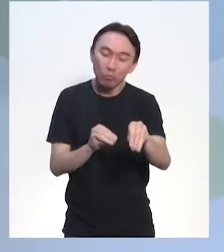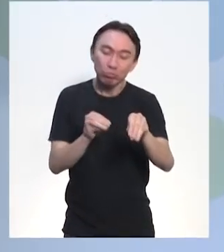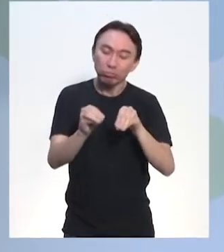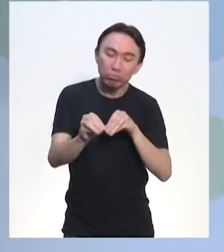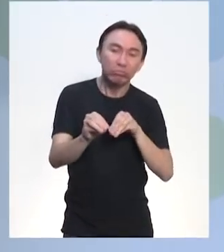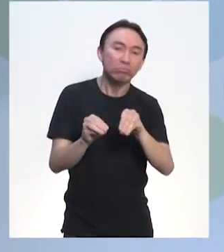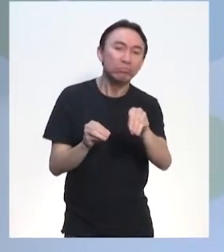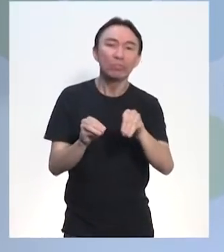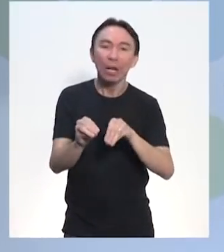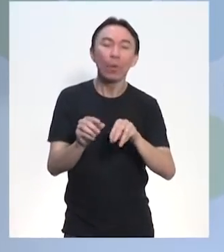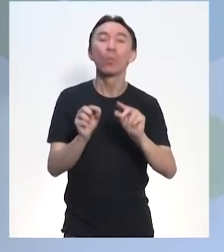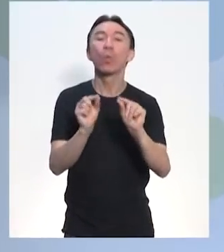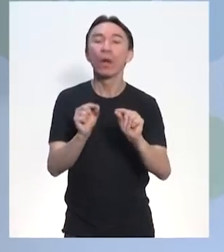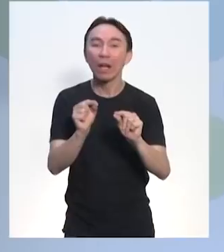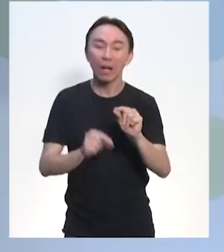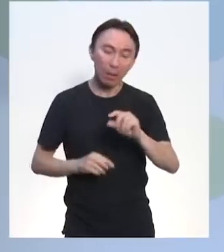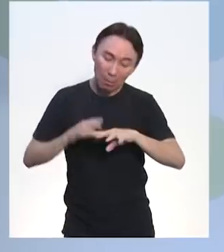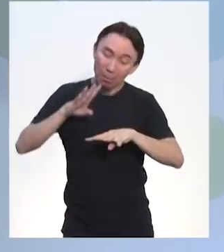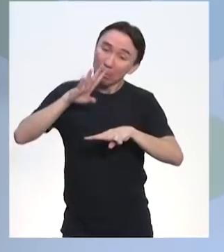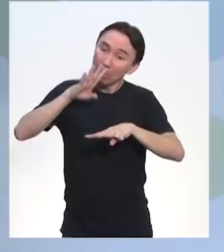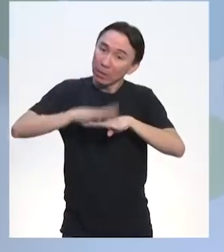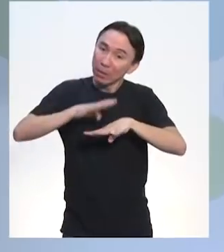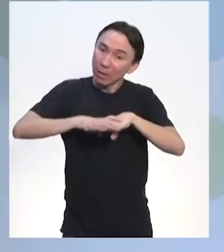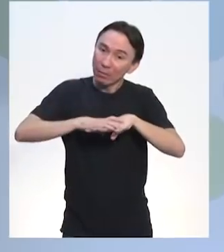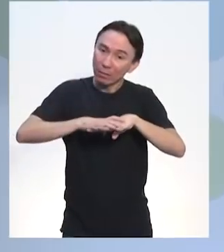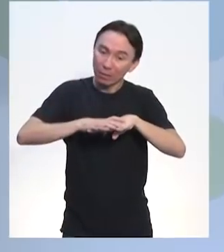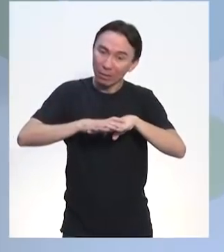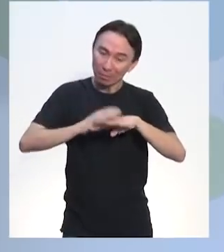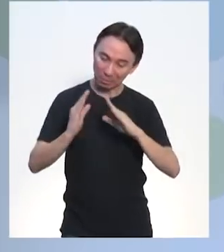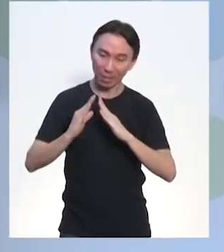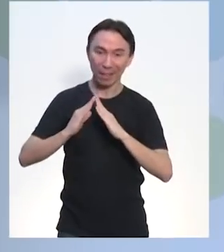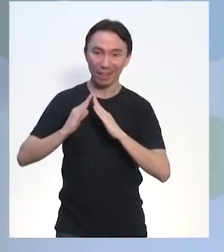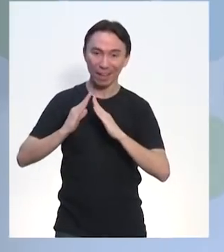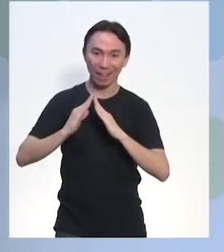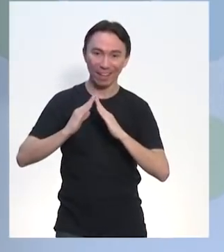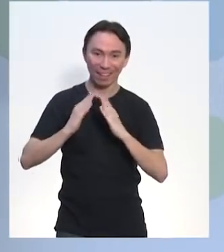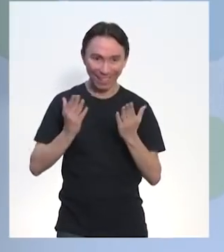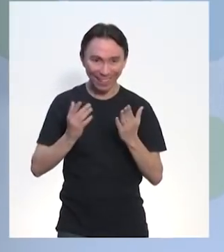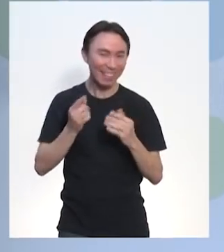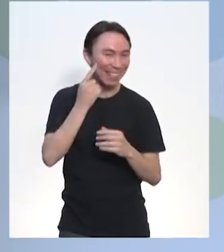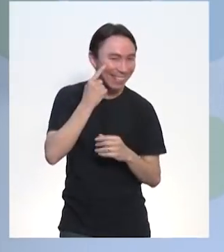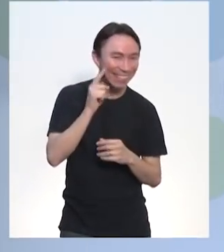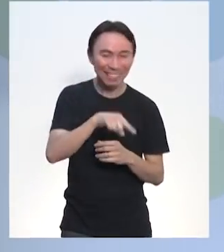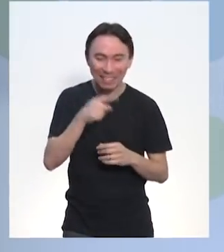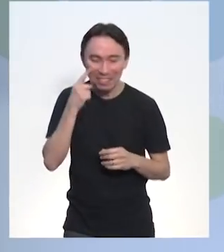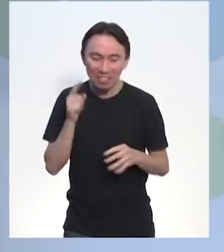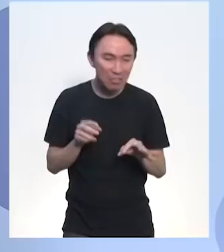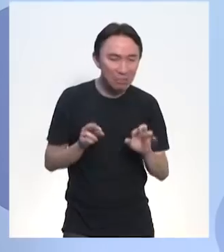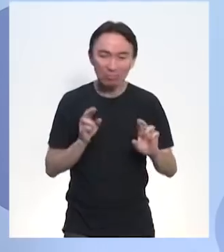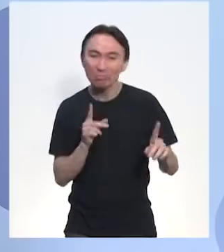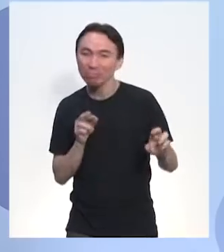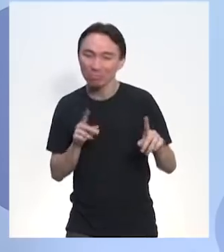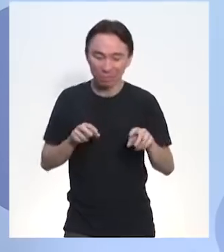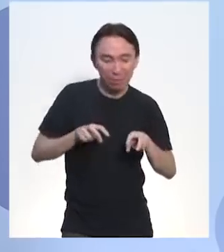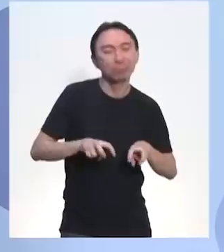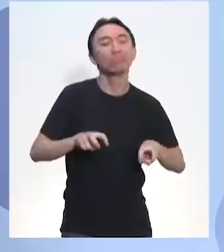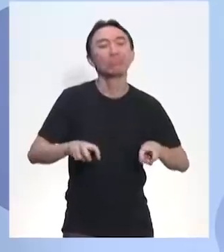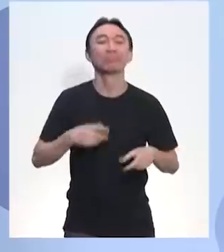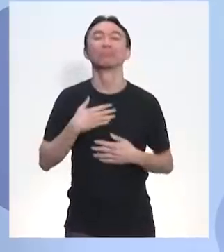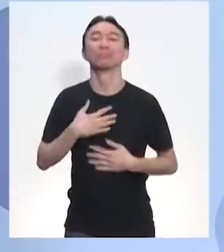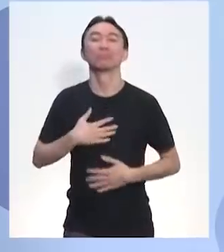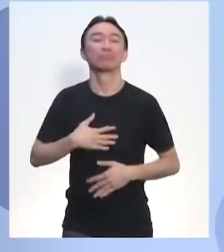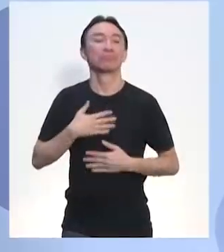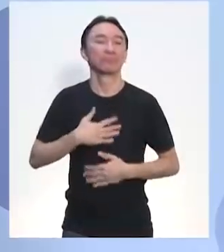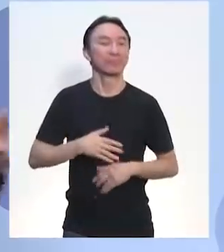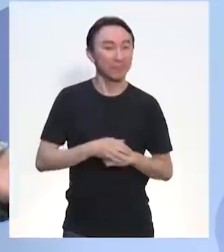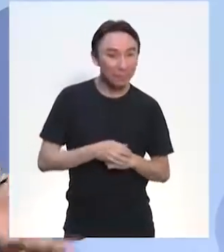como Matemática em Casa. Por isso, né, esse formato aqui hoje um pouco diferente, né, Ale? Essa é a ideia, até porque, assim,